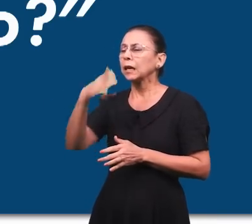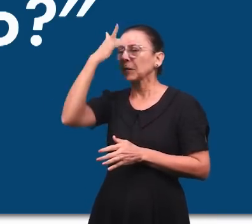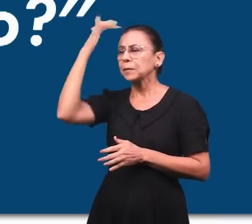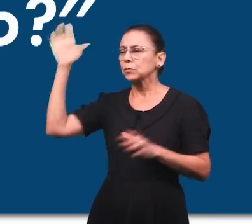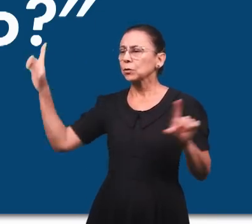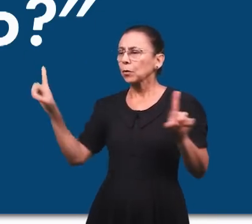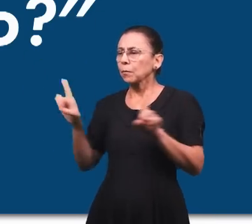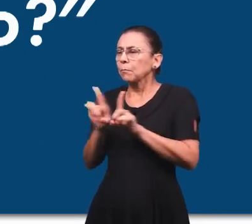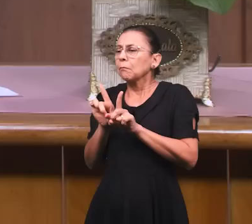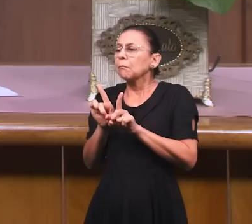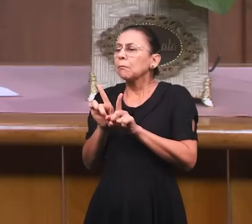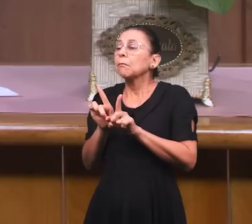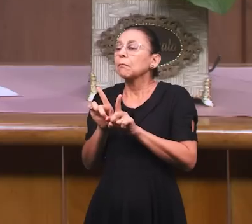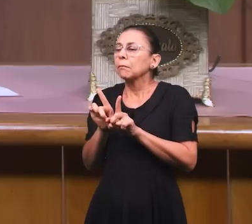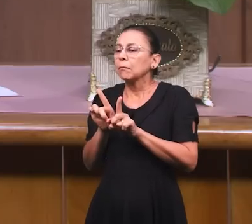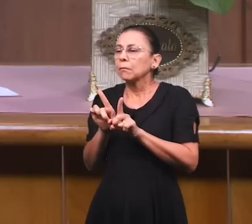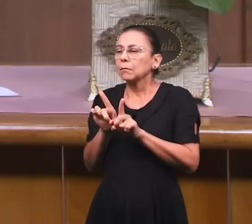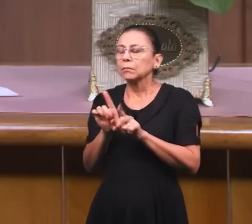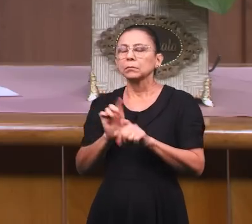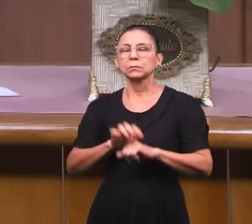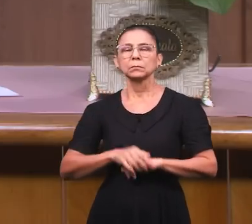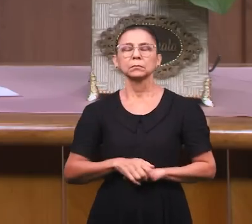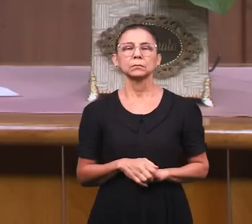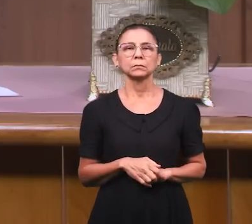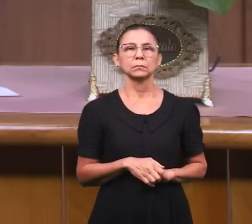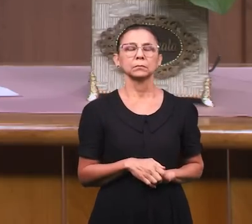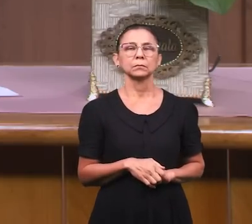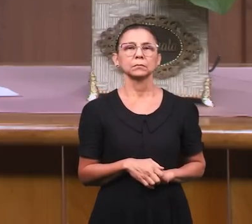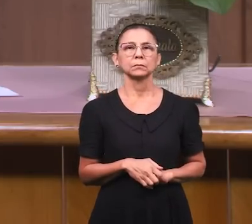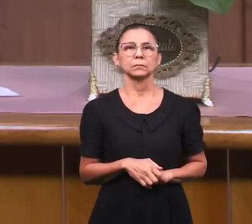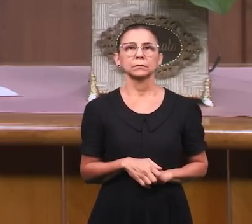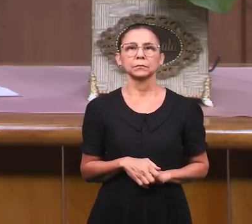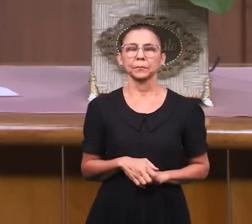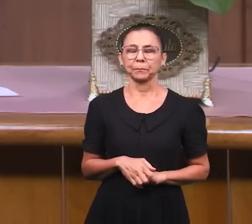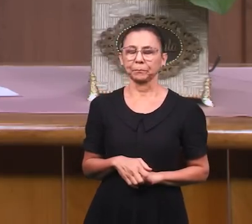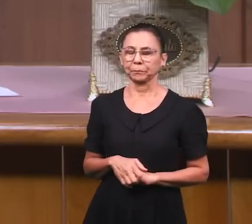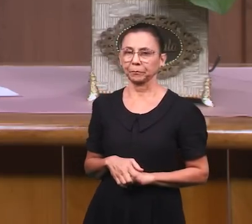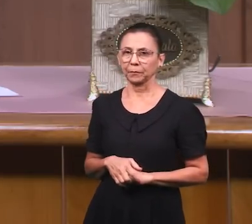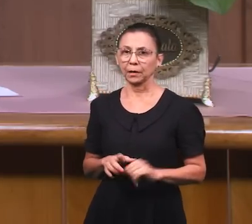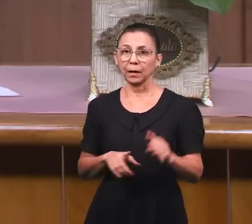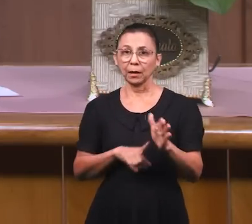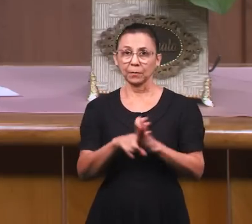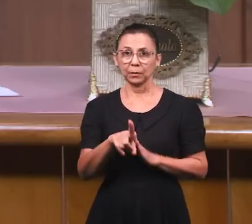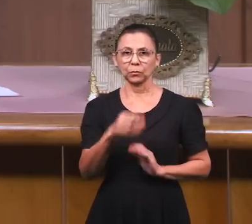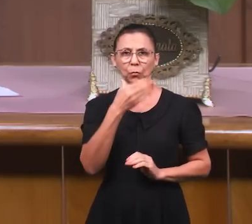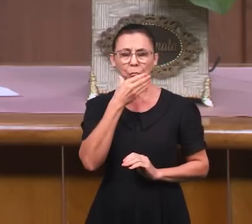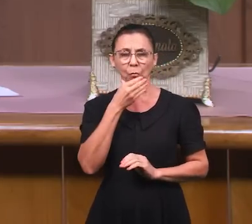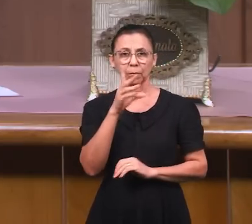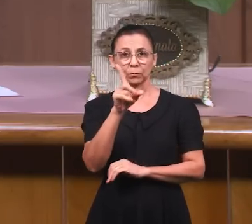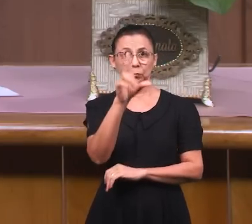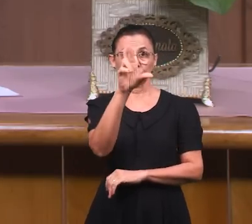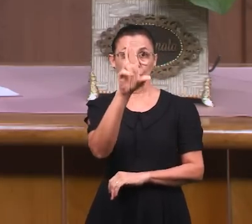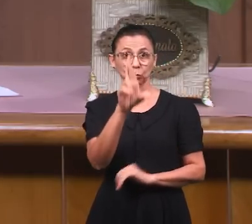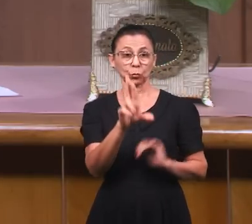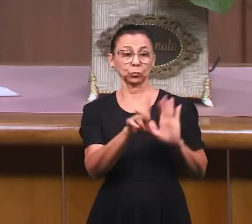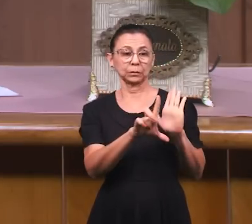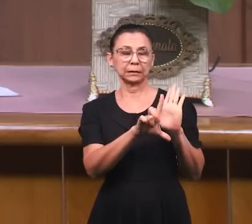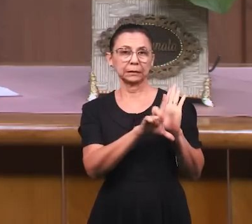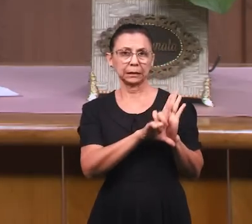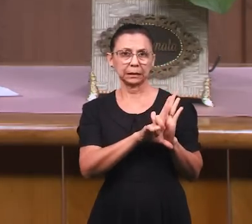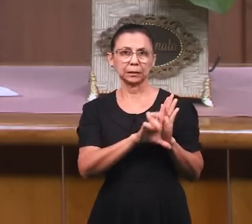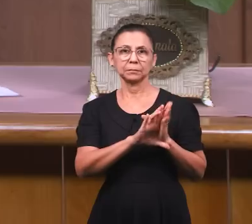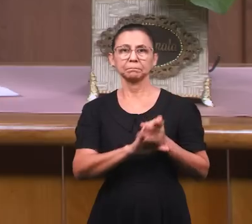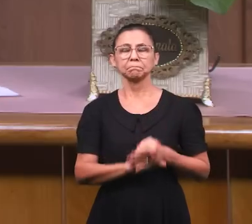Meus queridos, essa pergunta foi feita por um doutor da lei. E